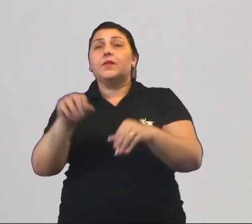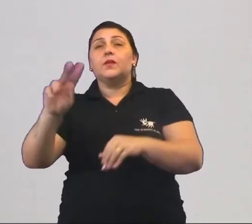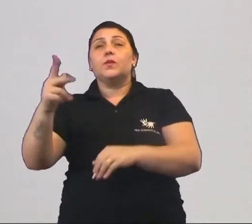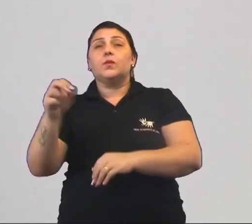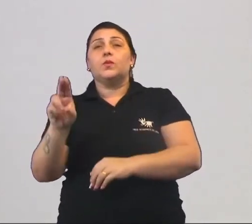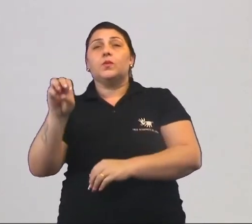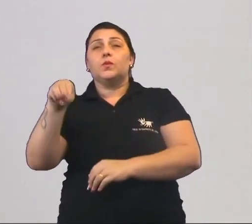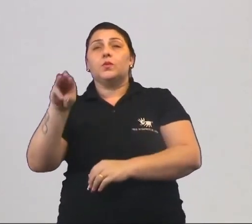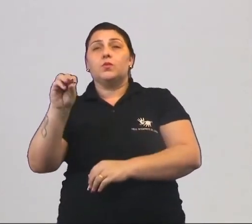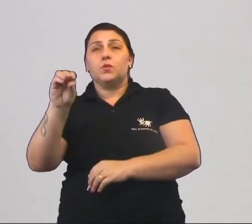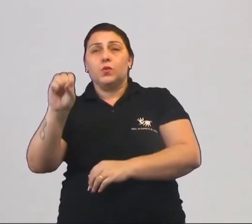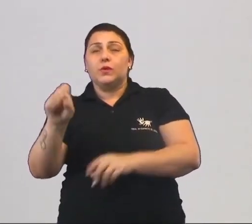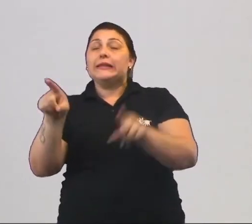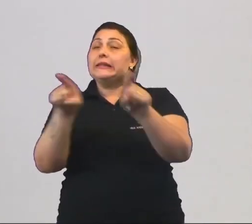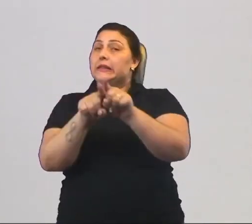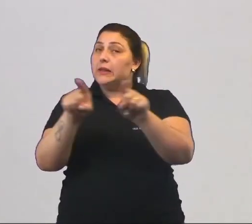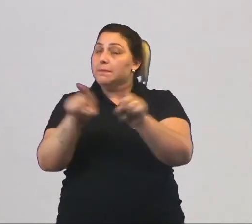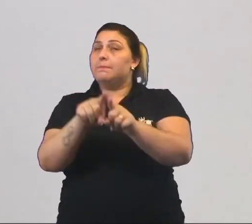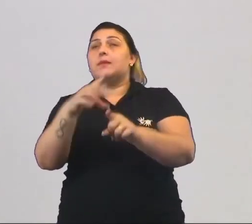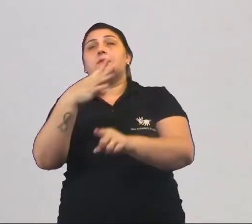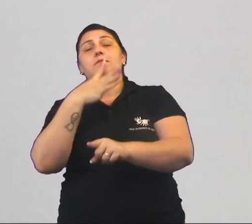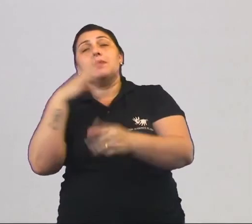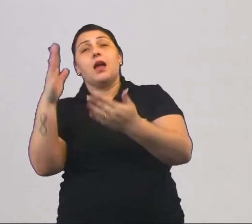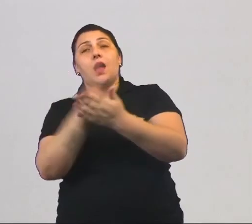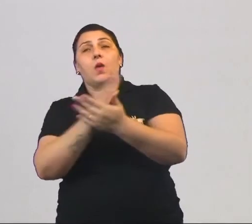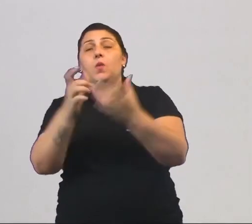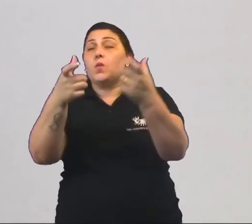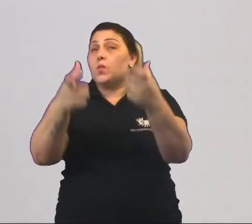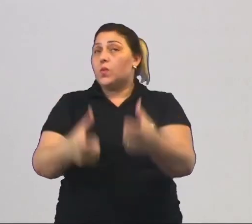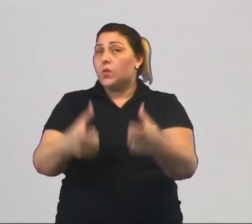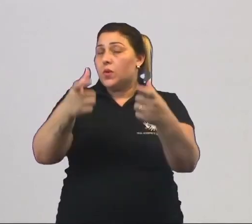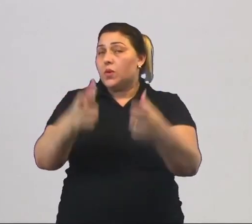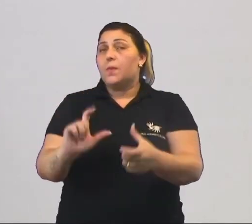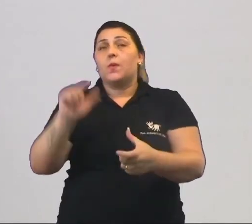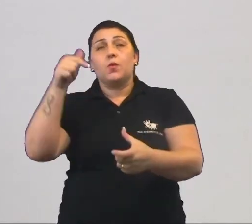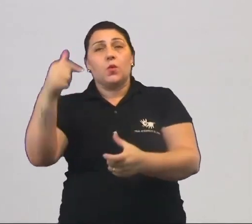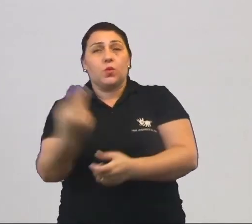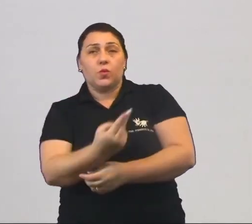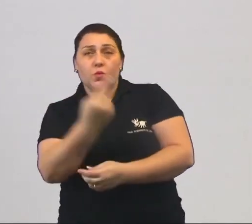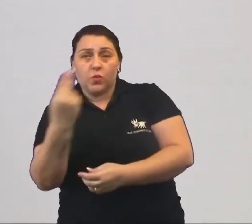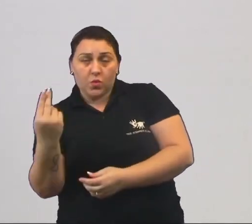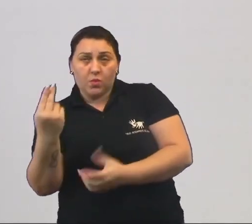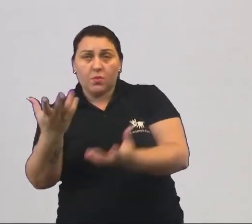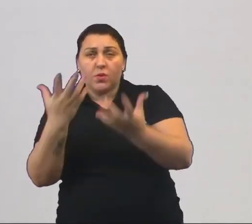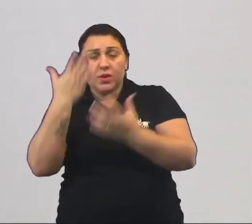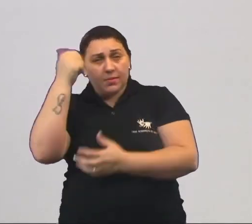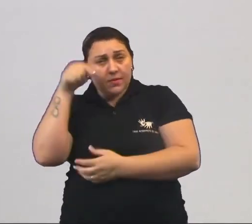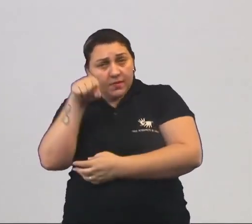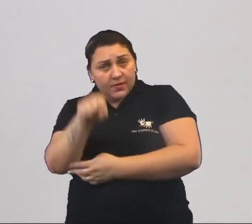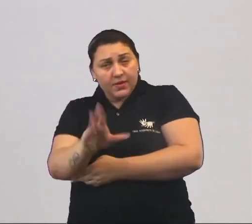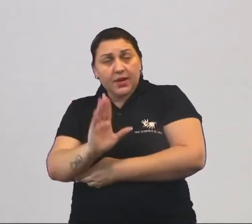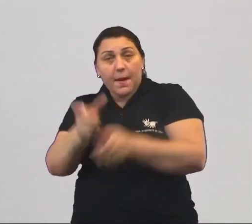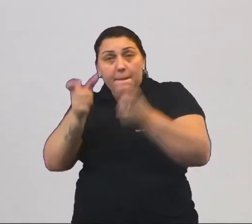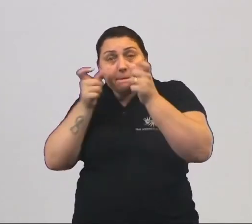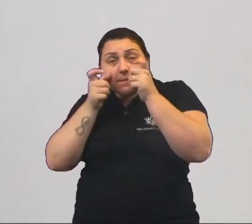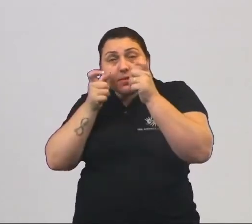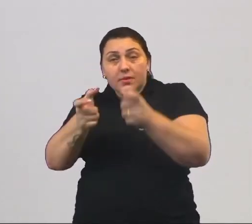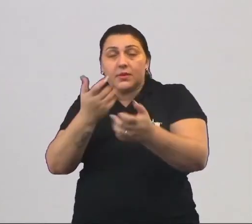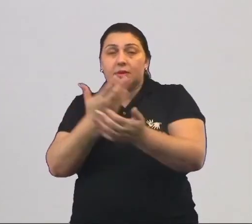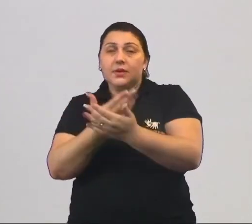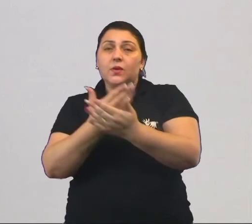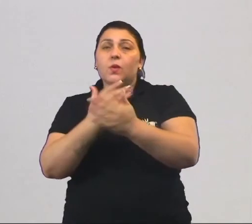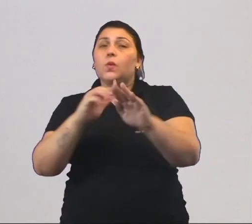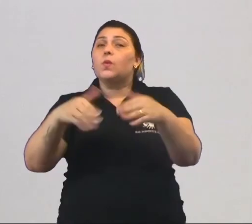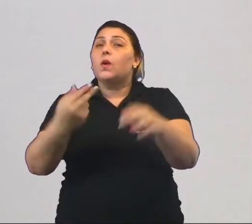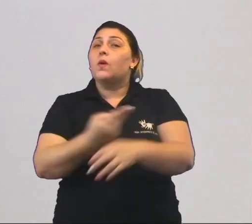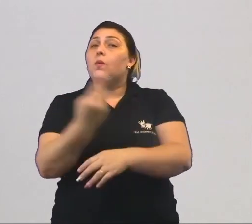humoso, que também é conhecido em alguns lugares por outro nome. E eu quero saber se você estava prestando atenção na aula,